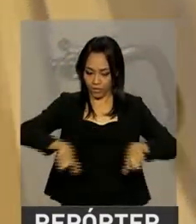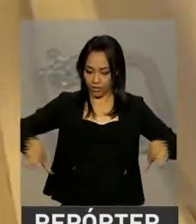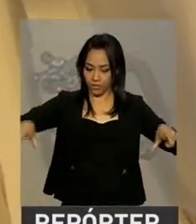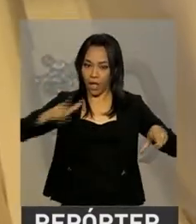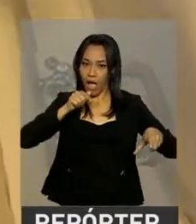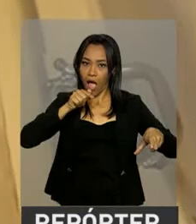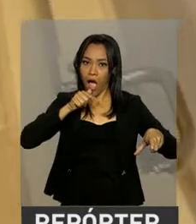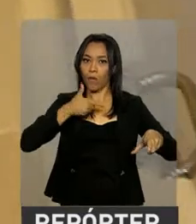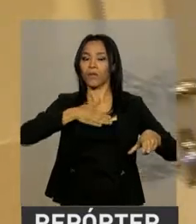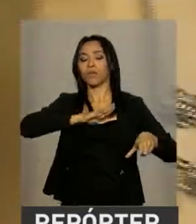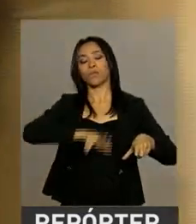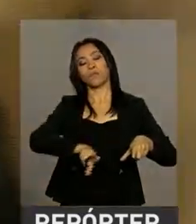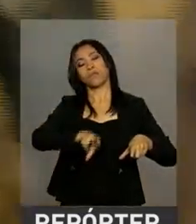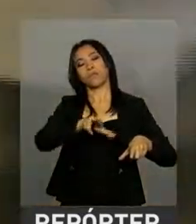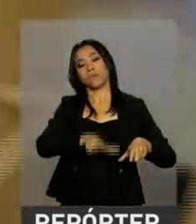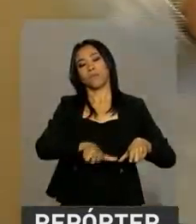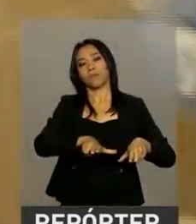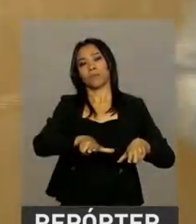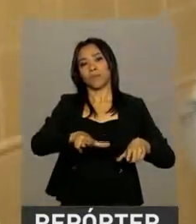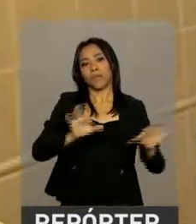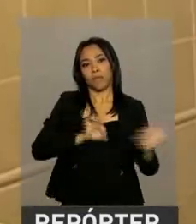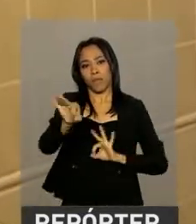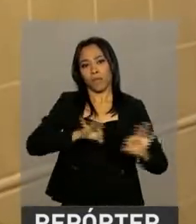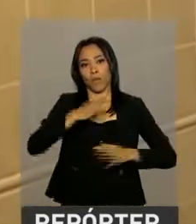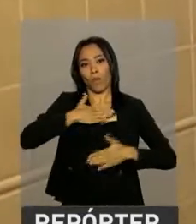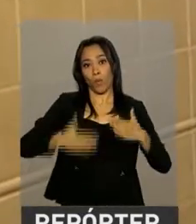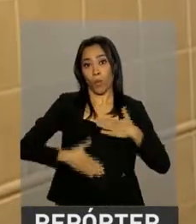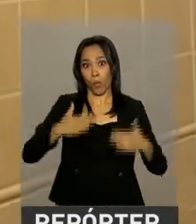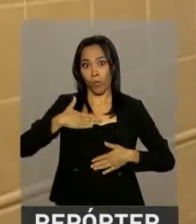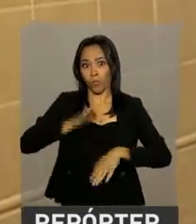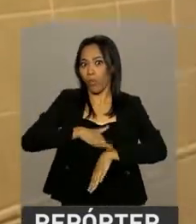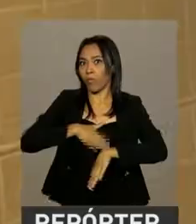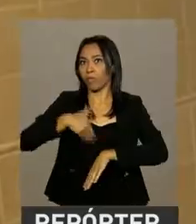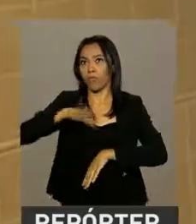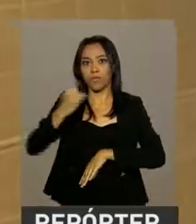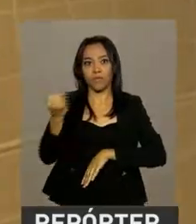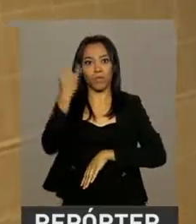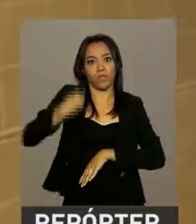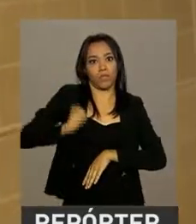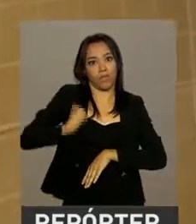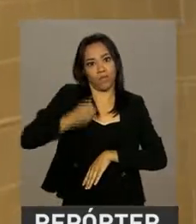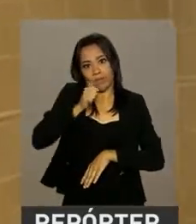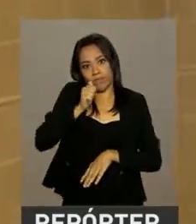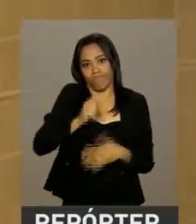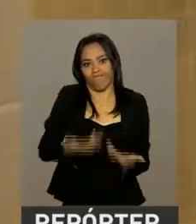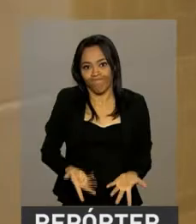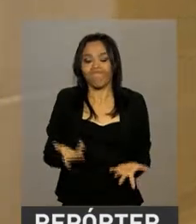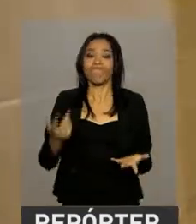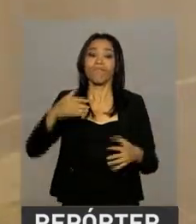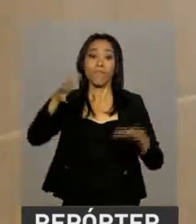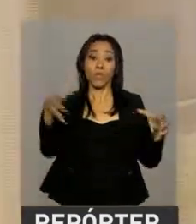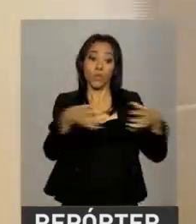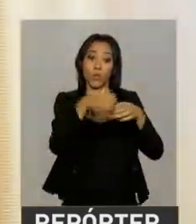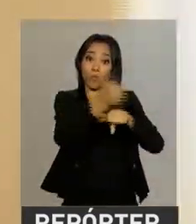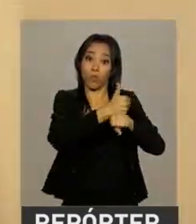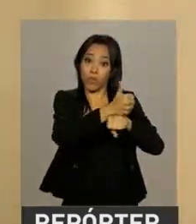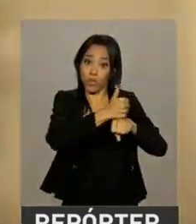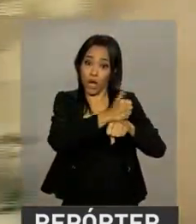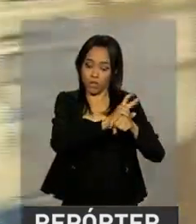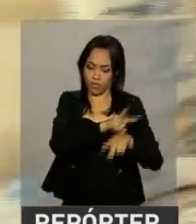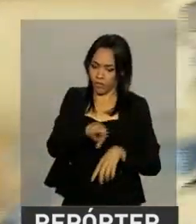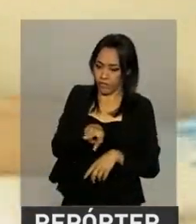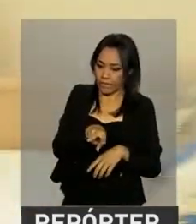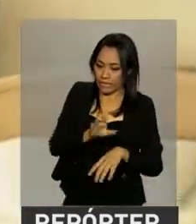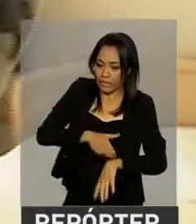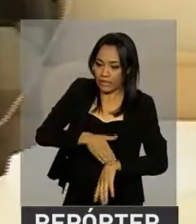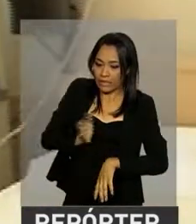pode relaxar e preparar o corpo para o momento mais importante da vida dela. E quando a equipe médica decide que já chegou mesmo o